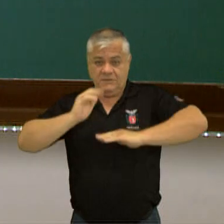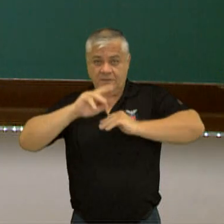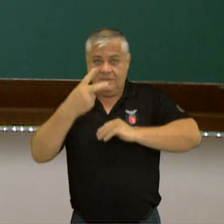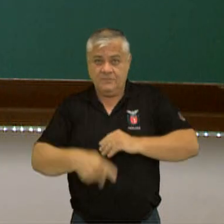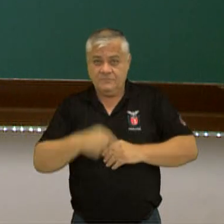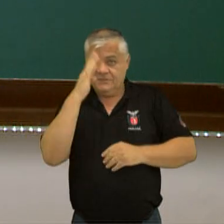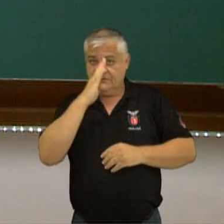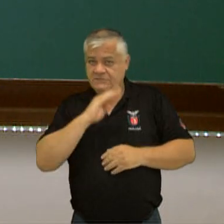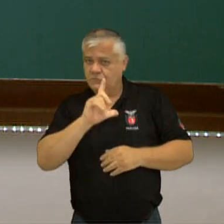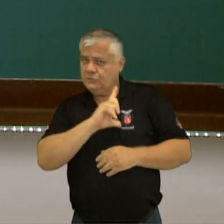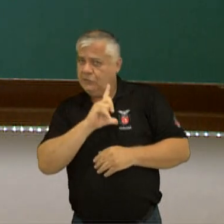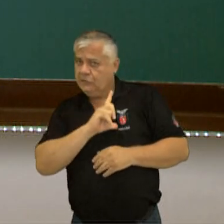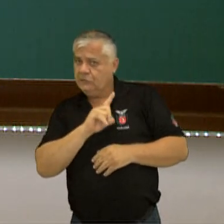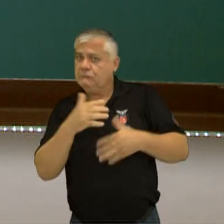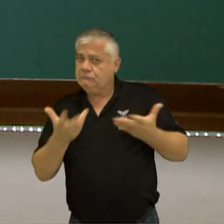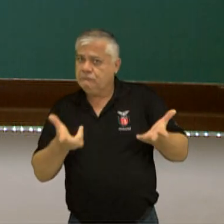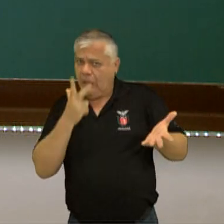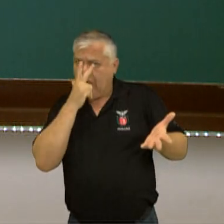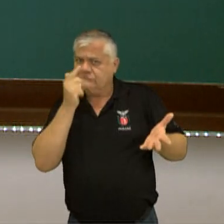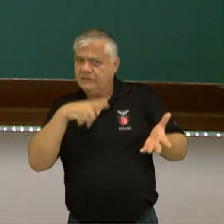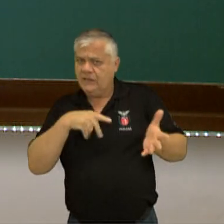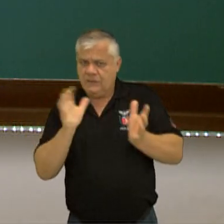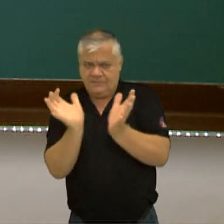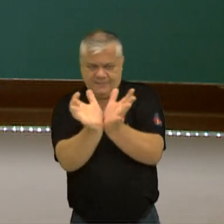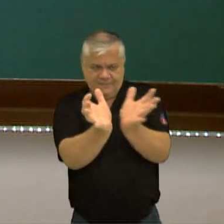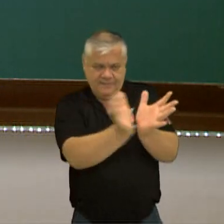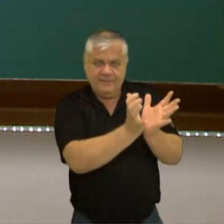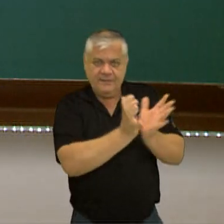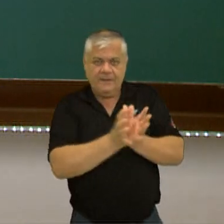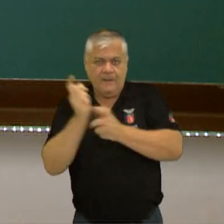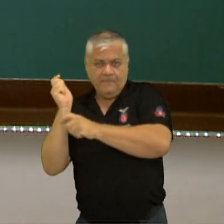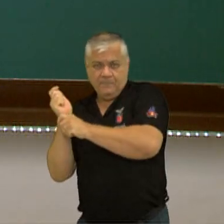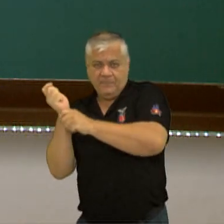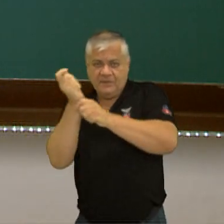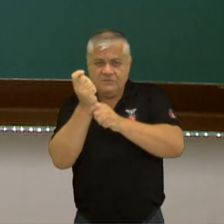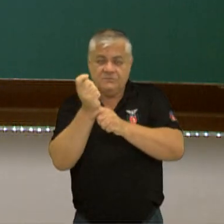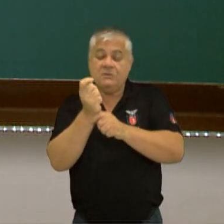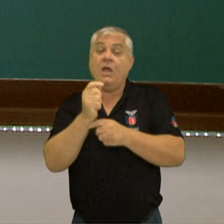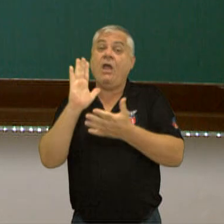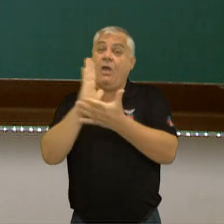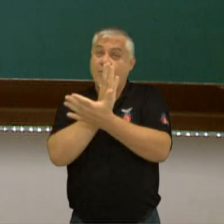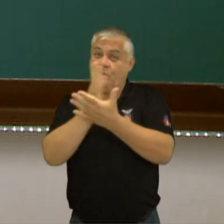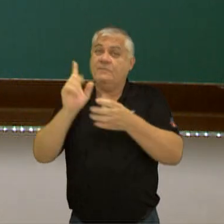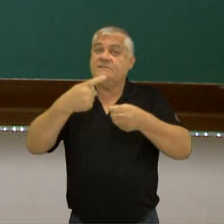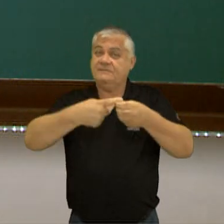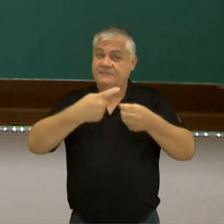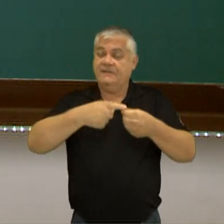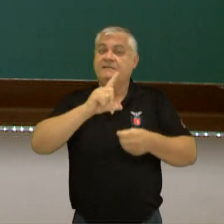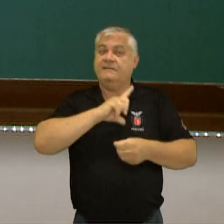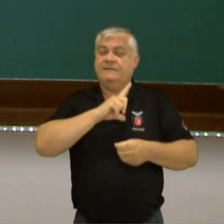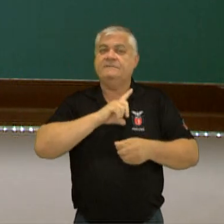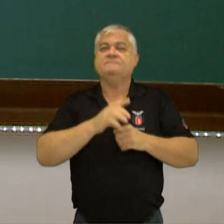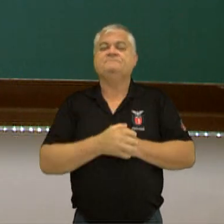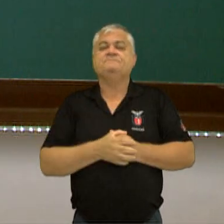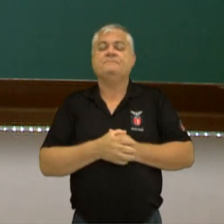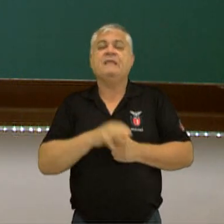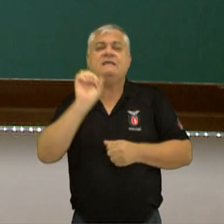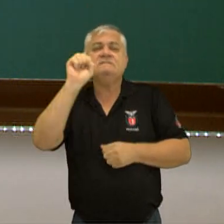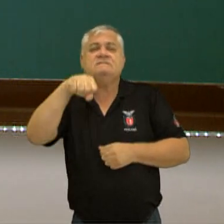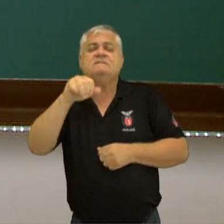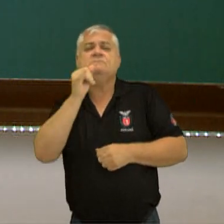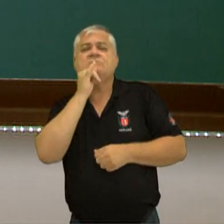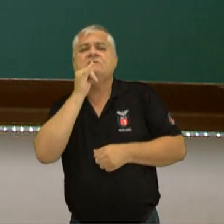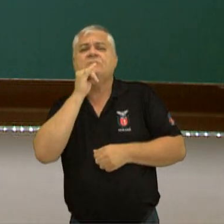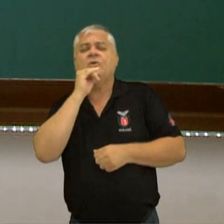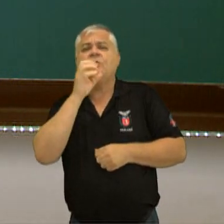no Brasil? Vocês acham que aqui a gente tem alguma equipe de beisebol? Tem algumas cidades aí que tem, né? Se sim, você acha que